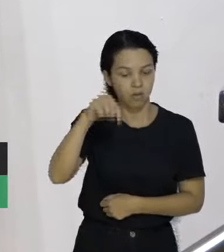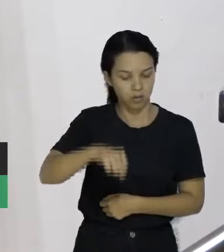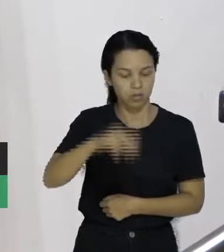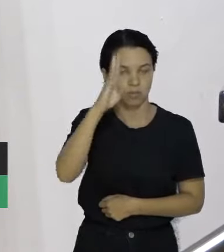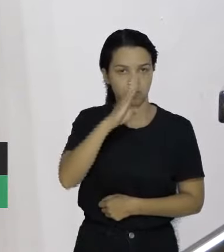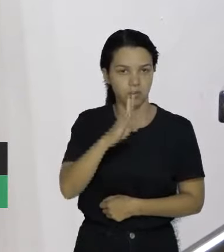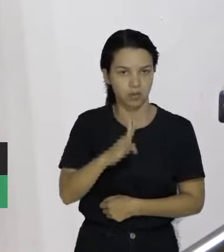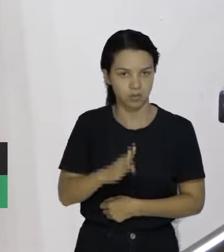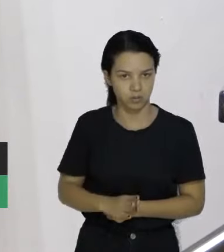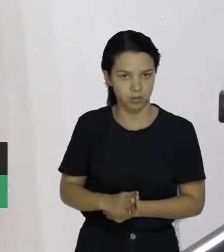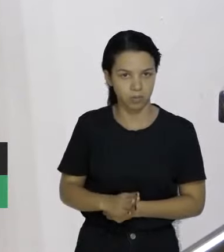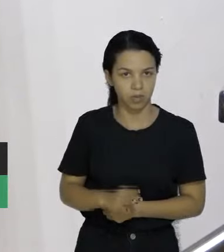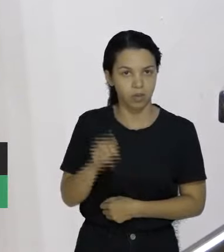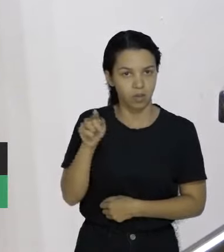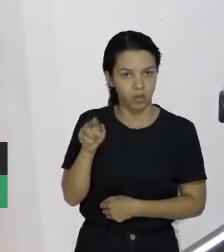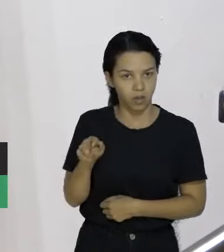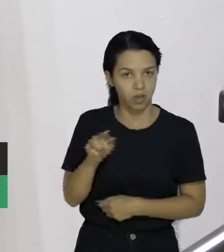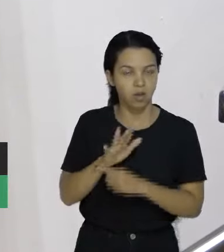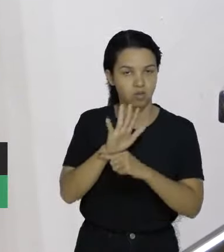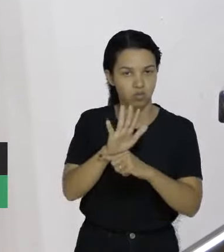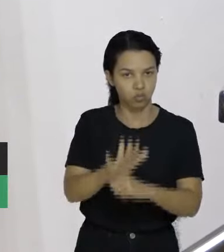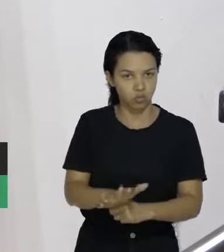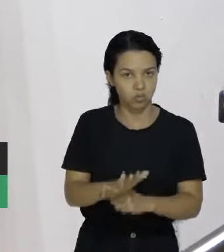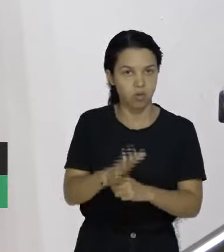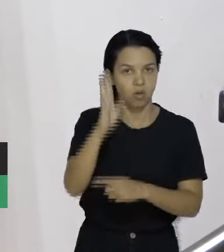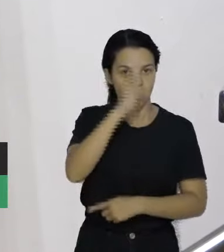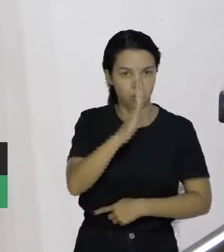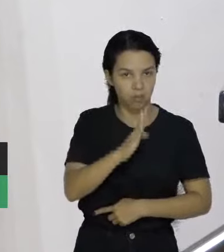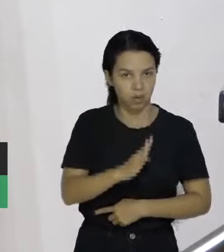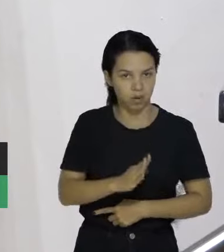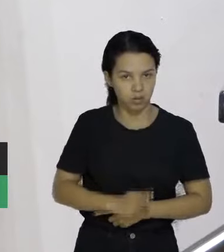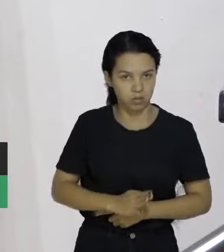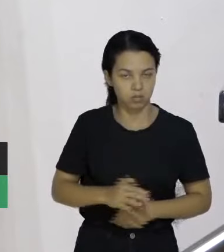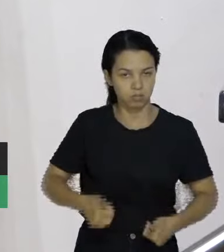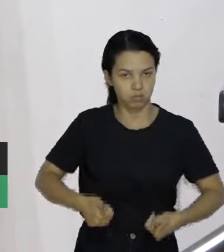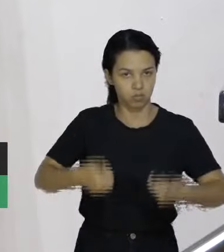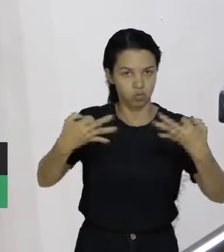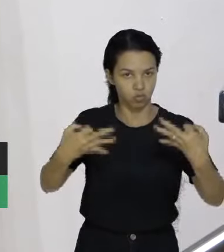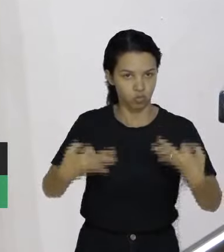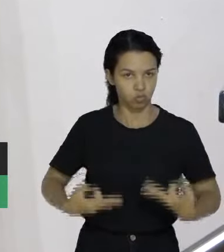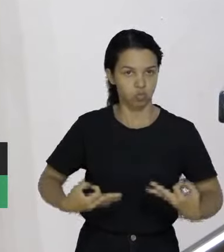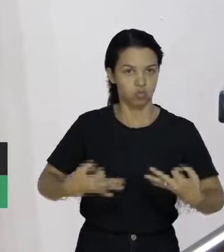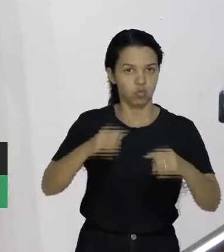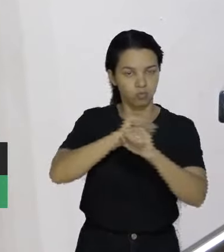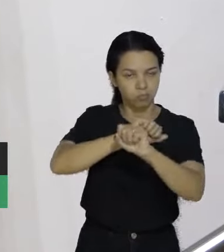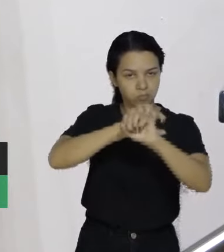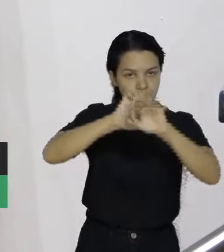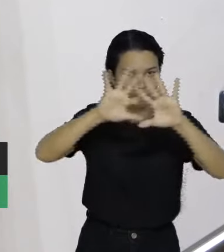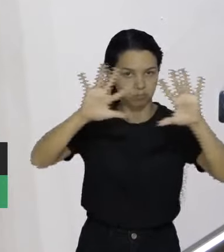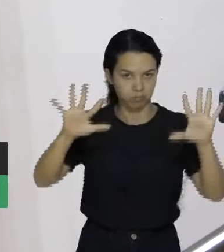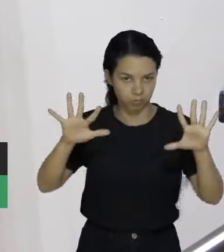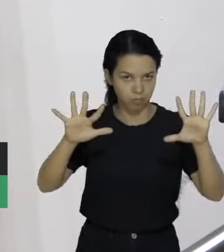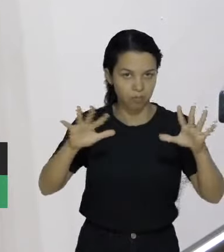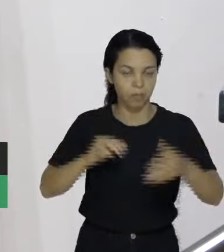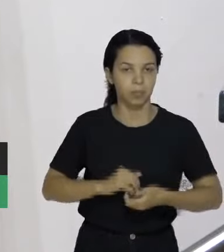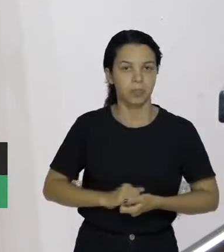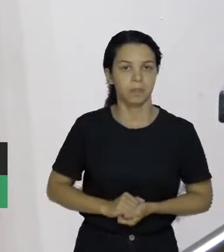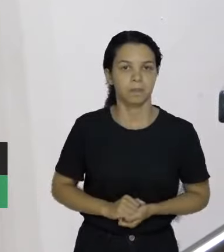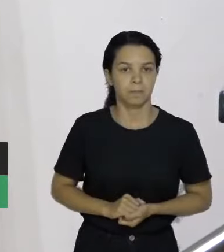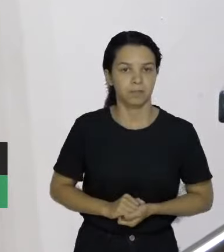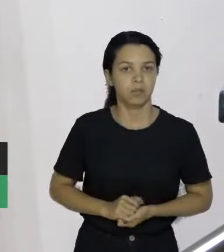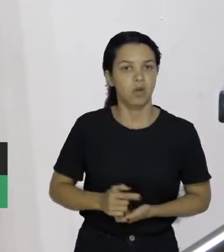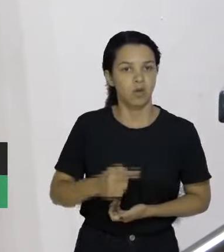Brasil possa sempre ser um Brasil justo honesto e transparente deixar aqui um abraço